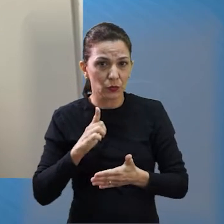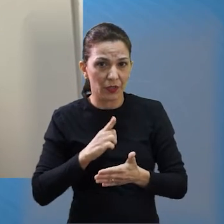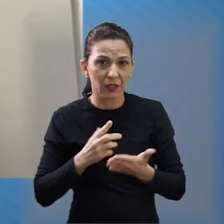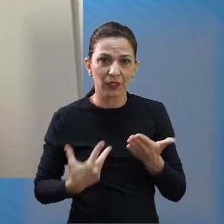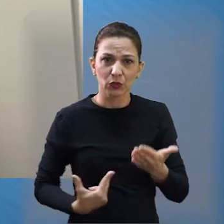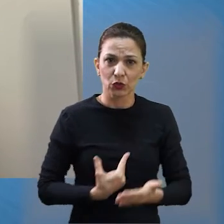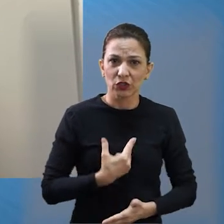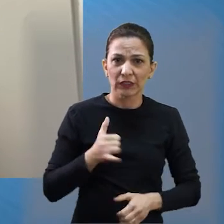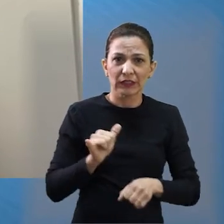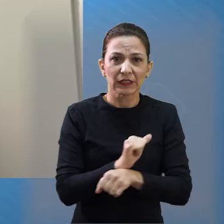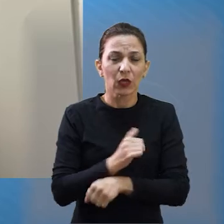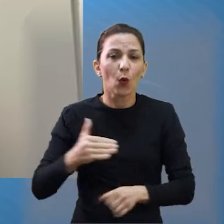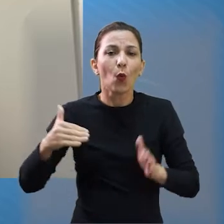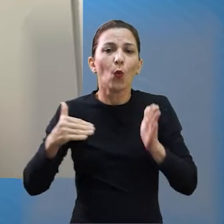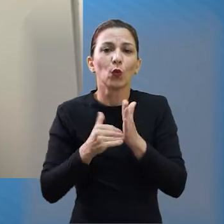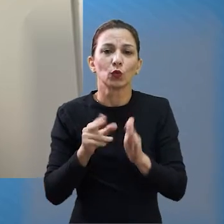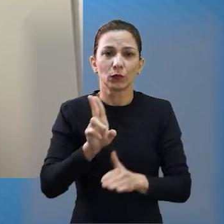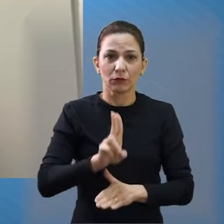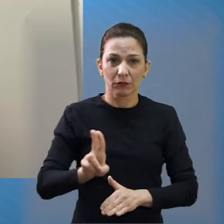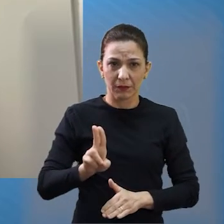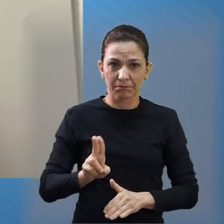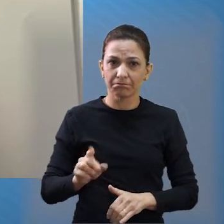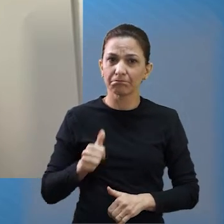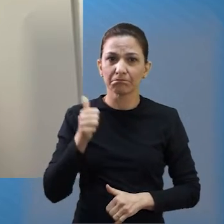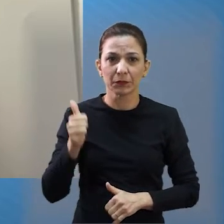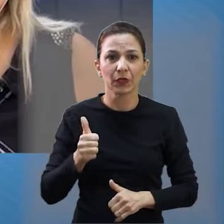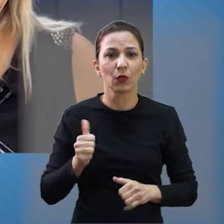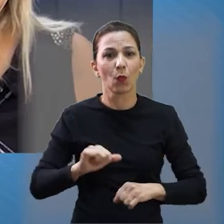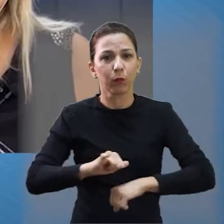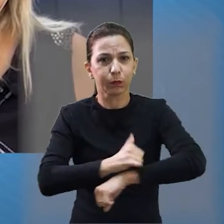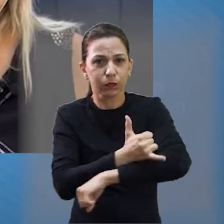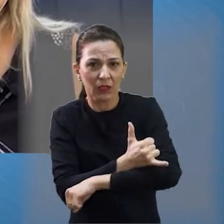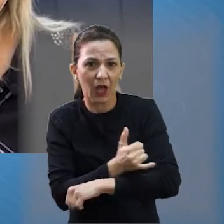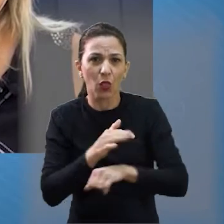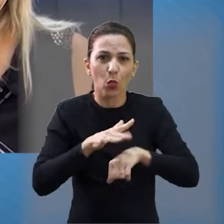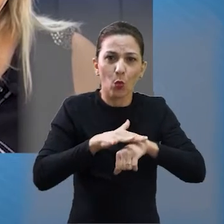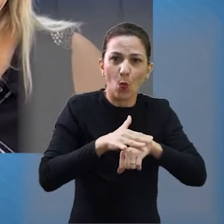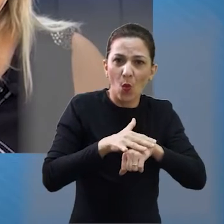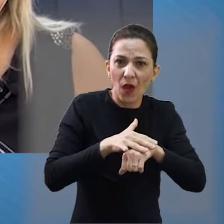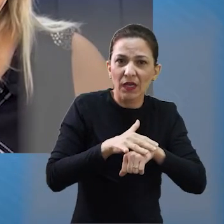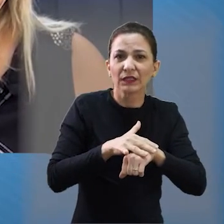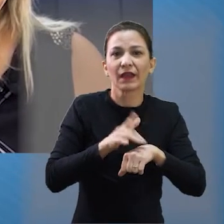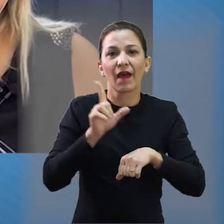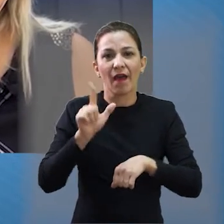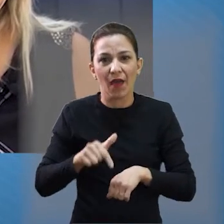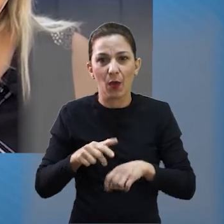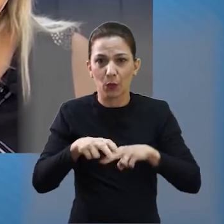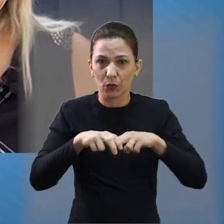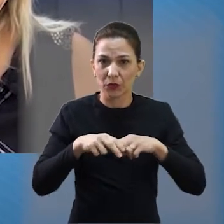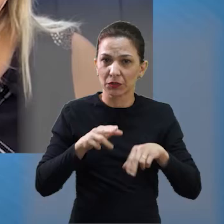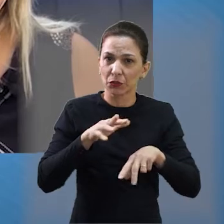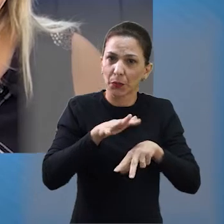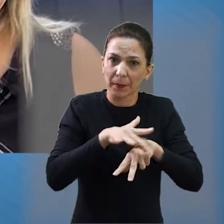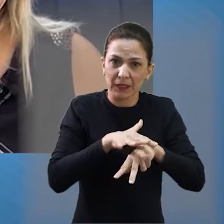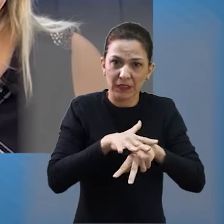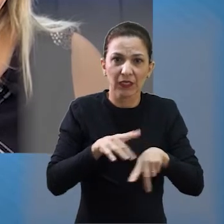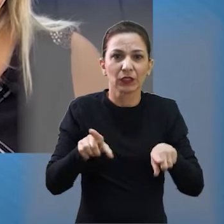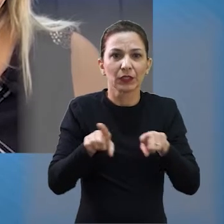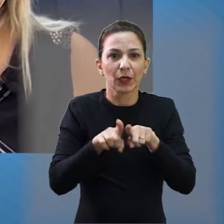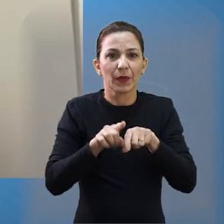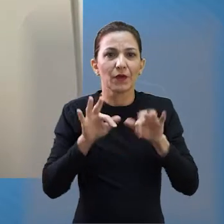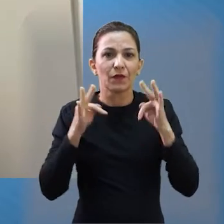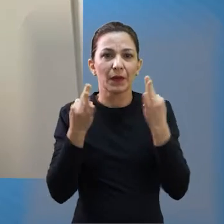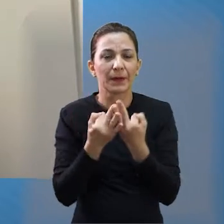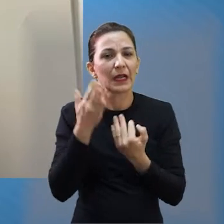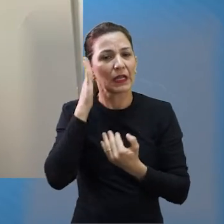Cirurgia ela é o último ponto do tratamento da obesidade. Primeiro ponto é o paciente, a